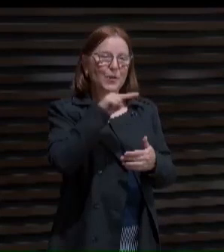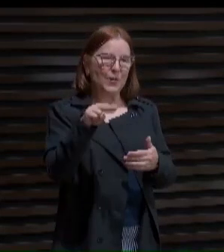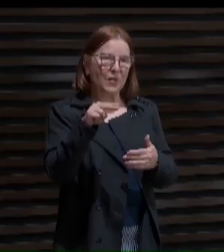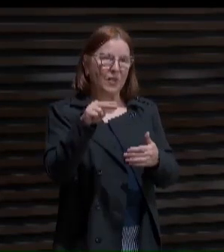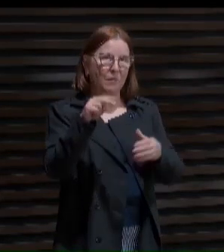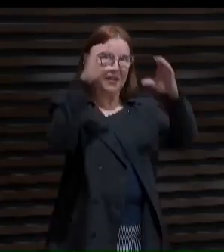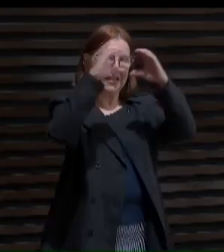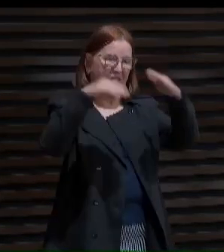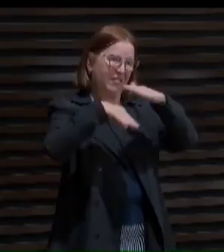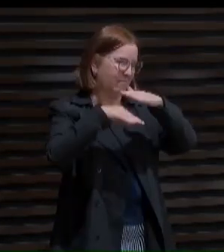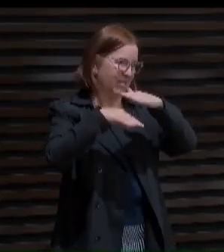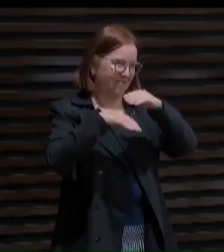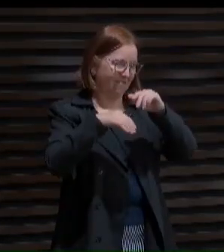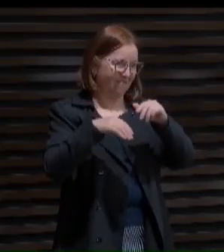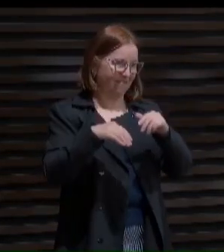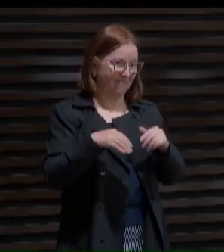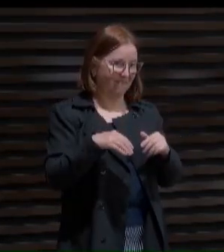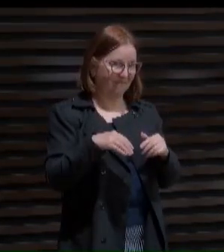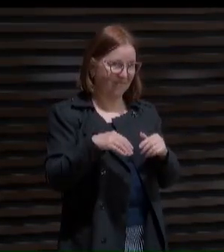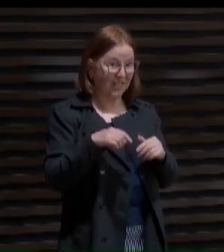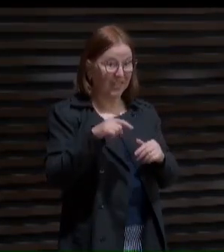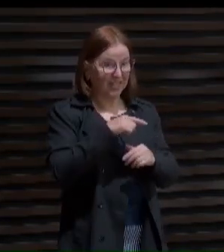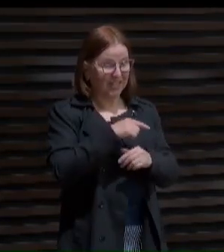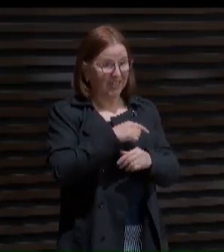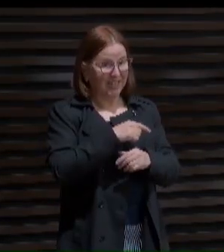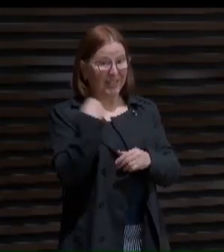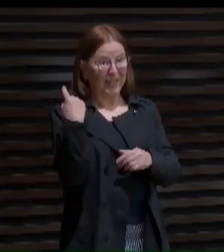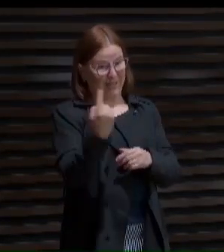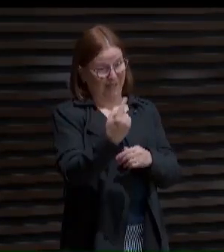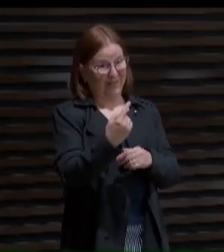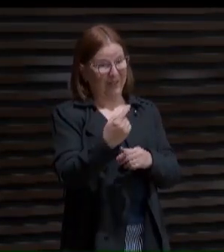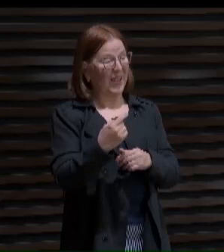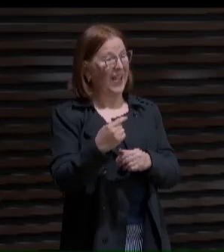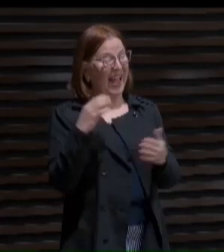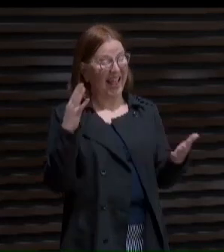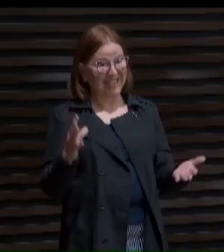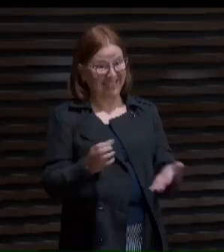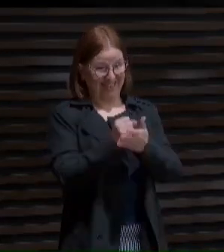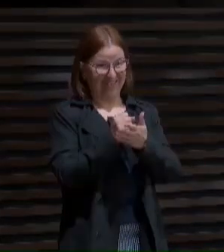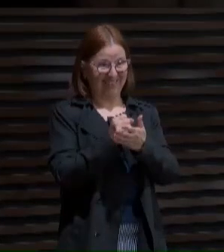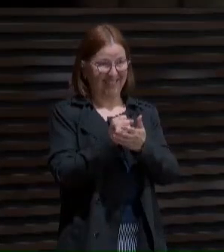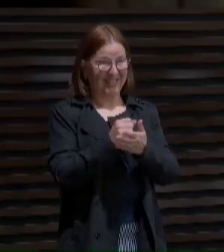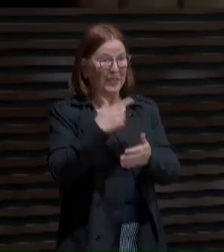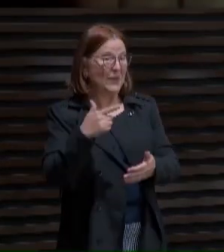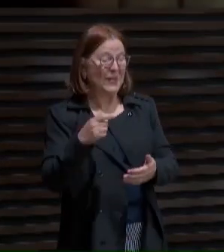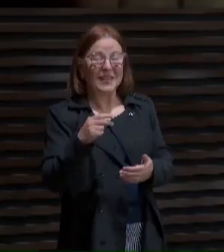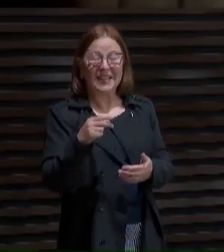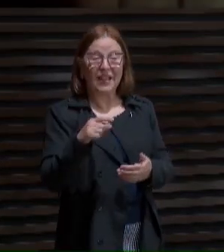a humanidade, por meio do qual devamos ser salvos. Aleluia! Não